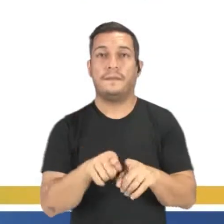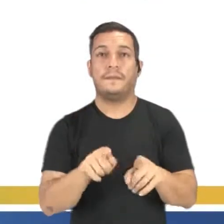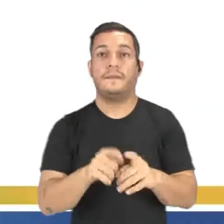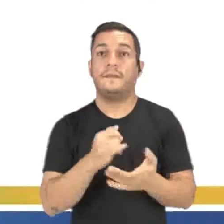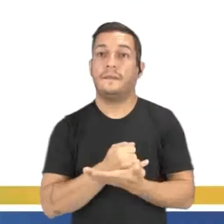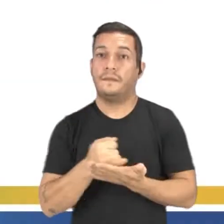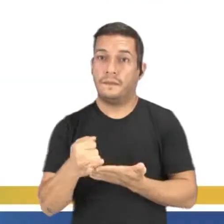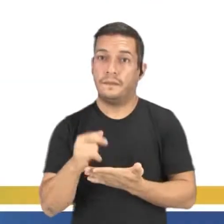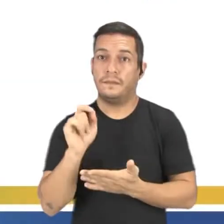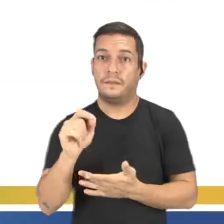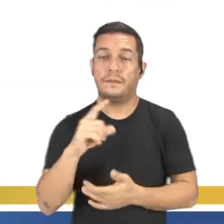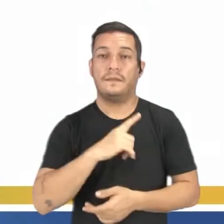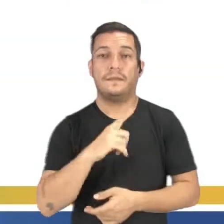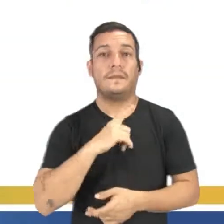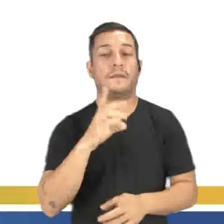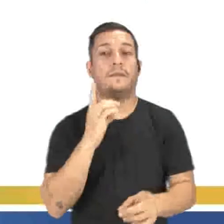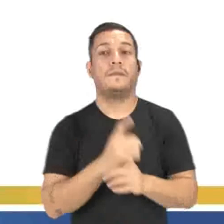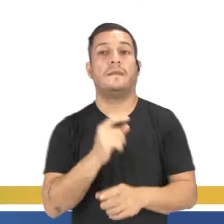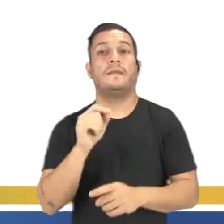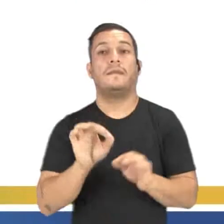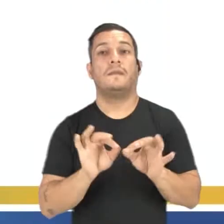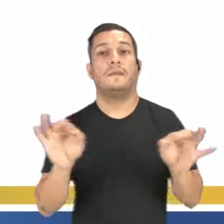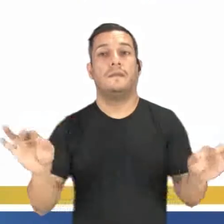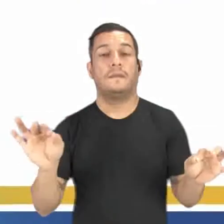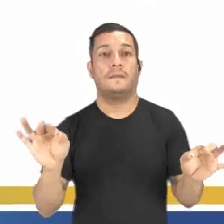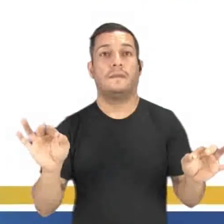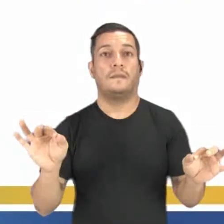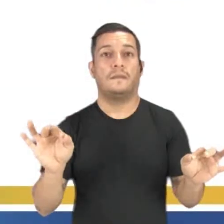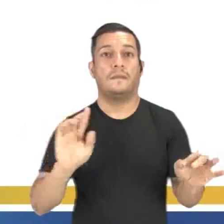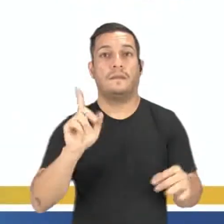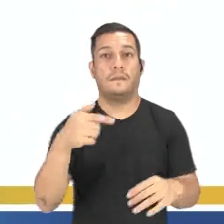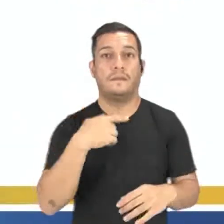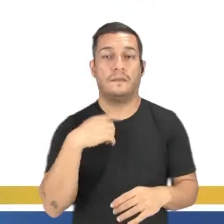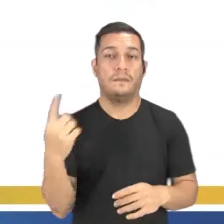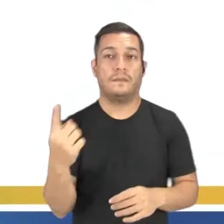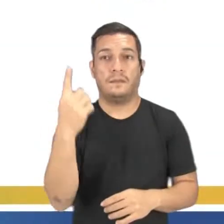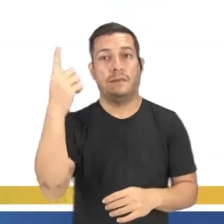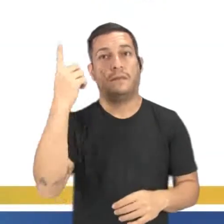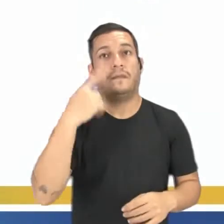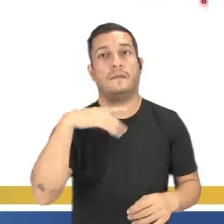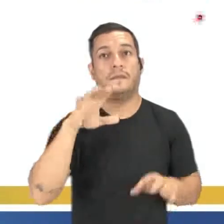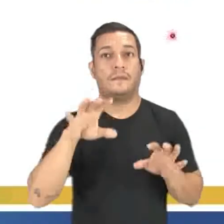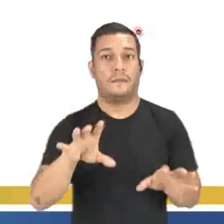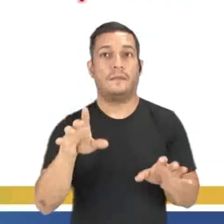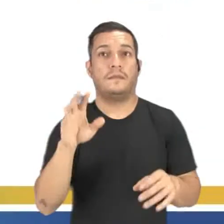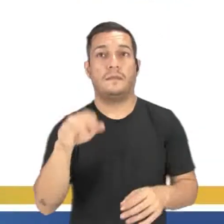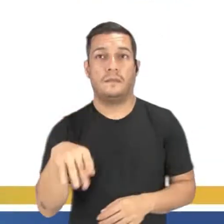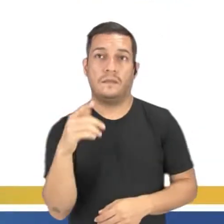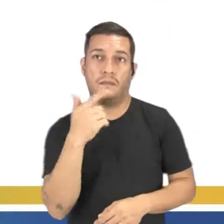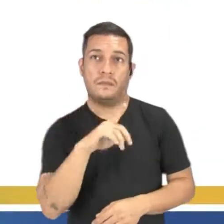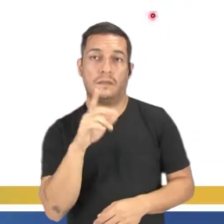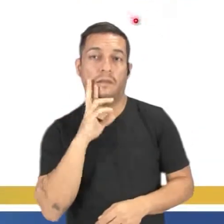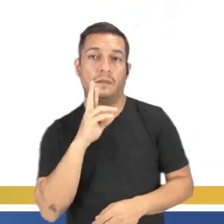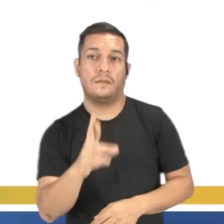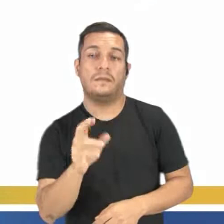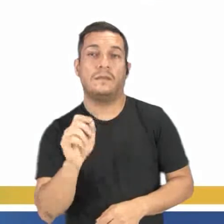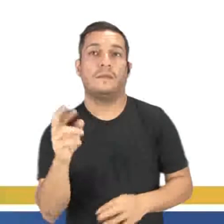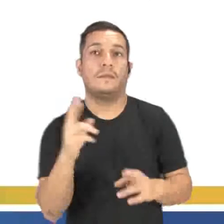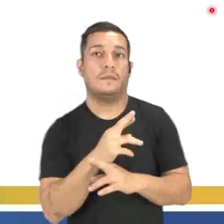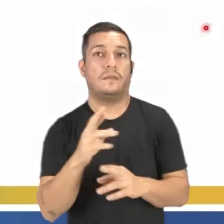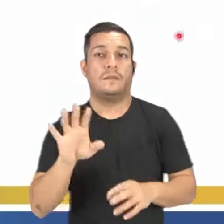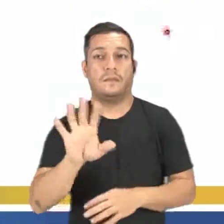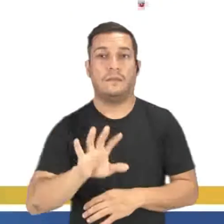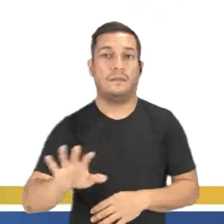nós inicialmente tivemos que descobrir a medida do lado, depois da altura, para assim chegarmos na relação